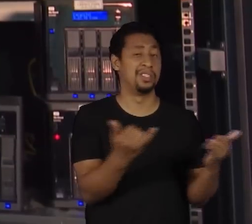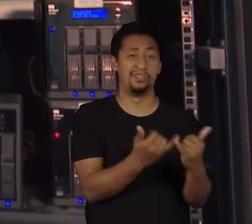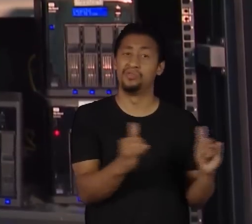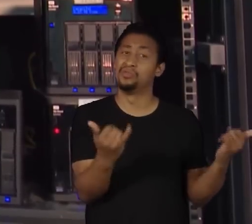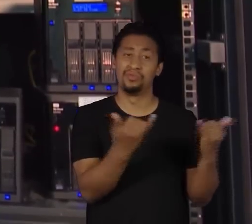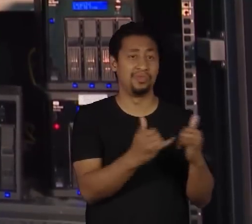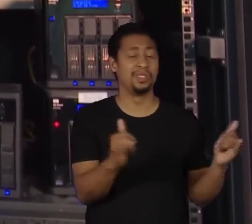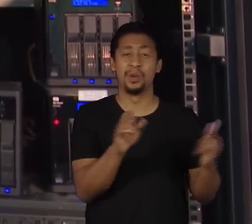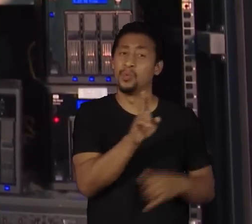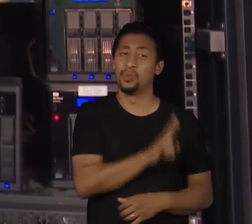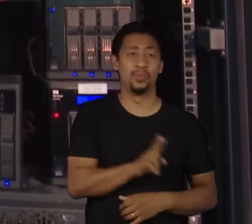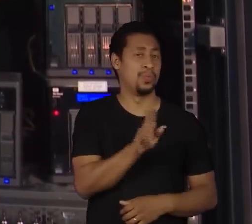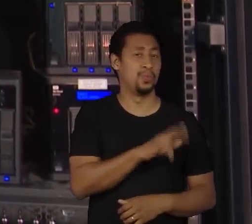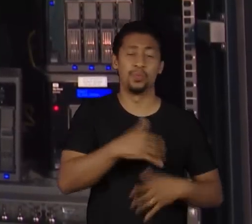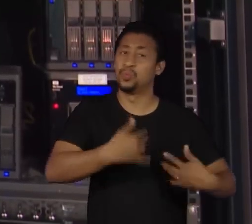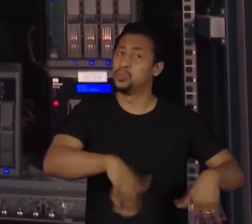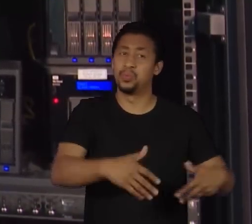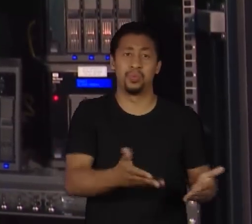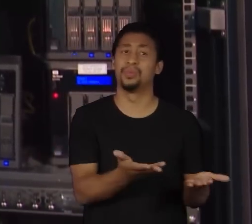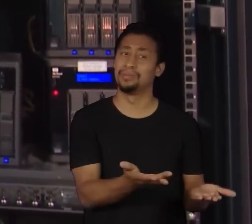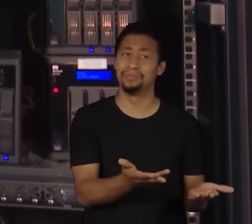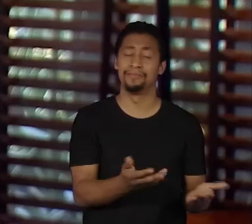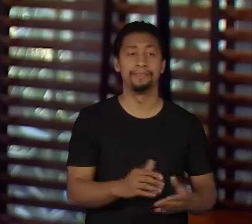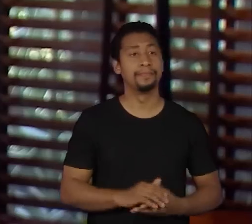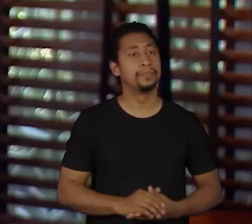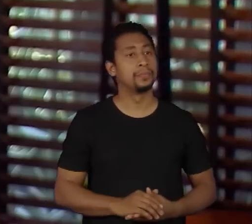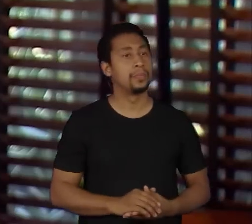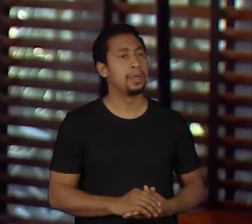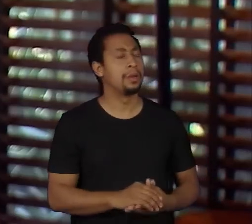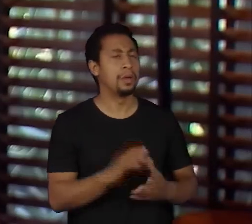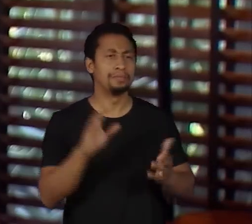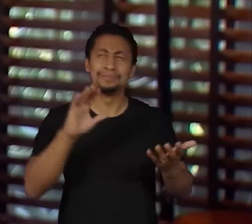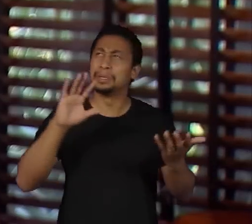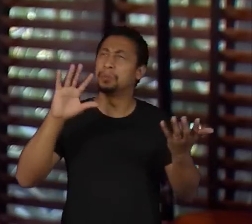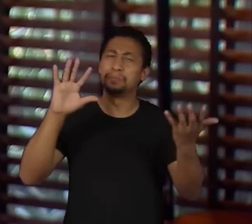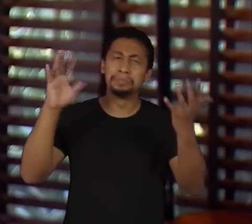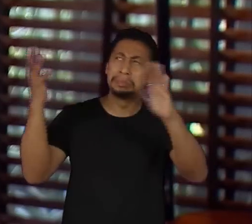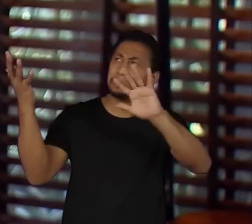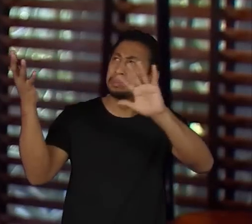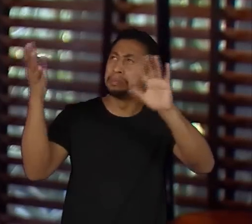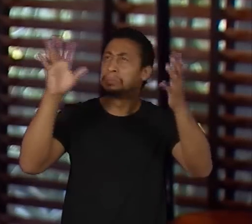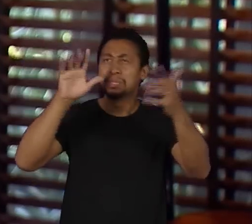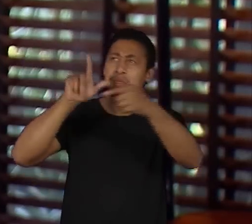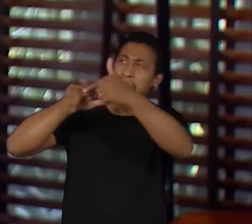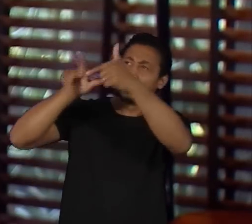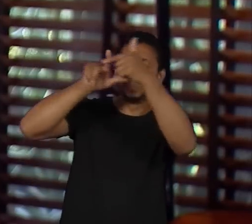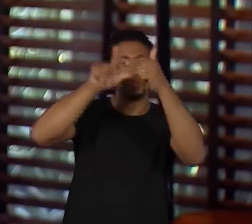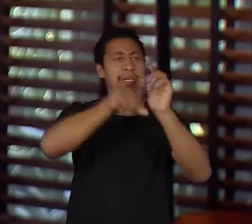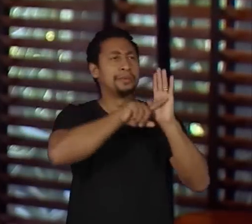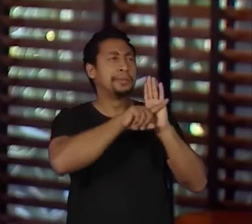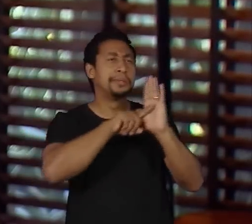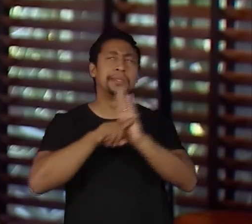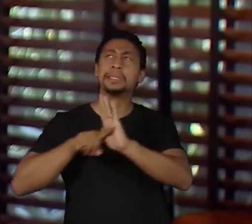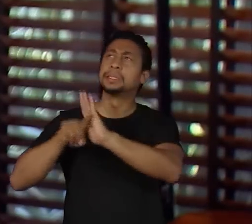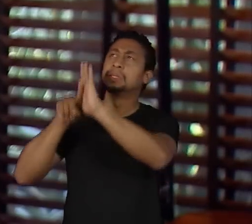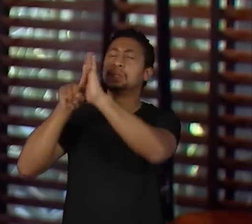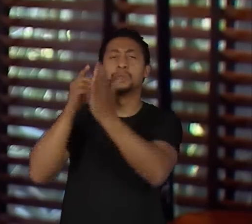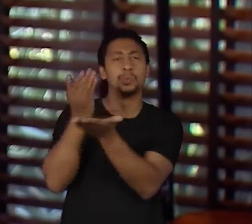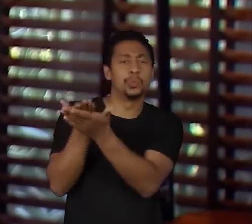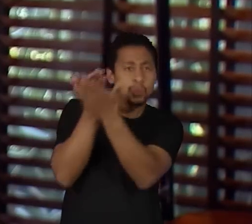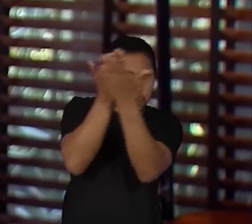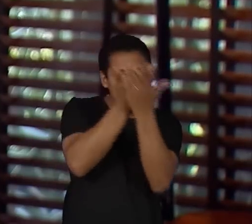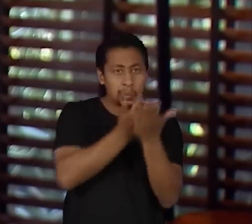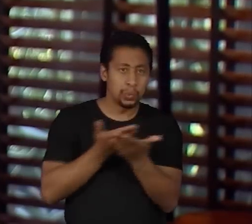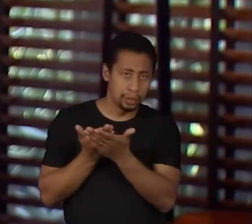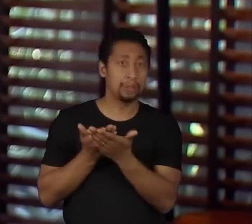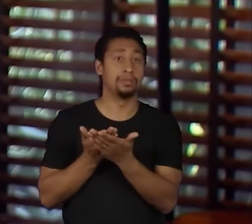envolvido. O estudo das mudanças climáticas está mais preciso,